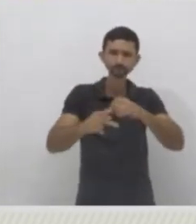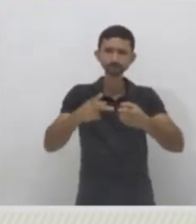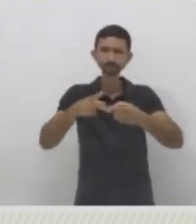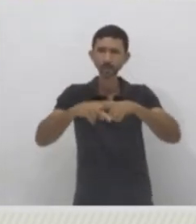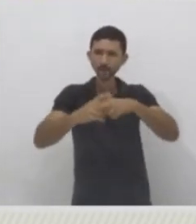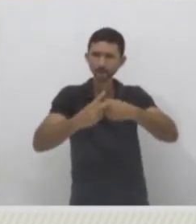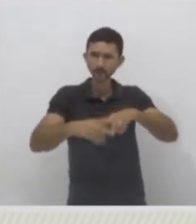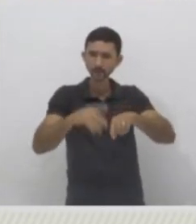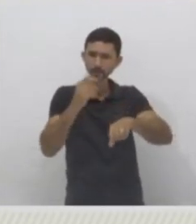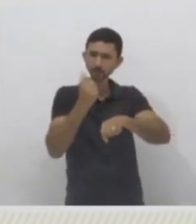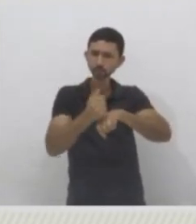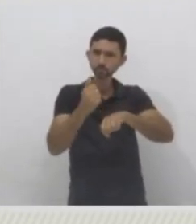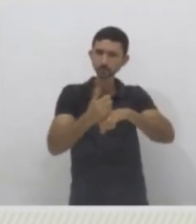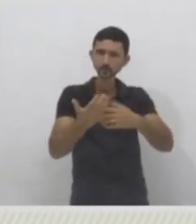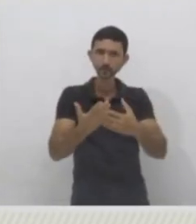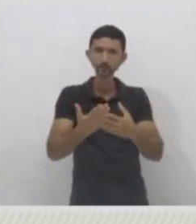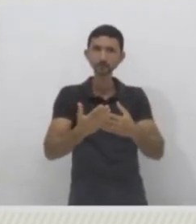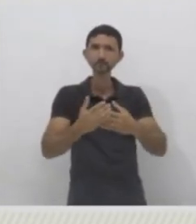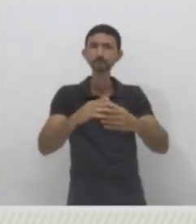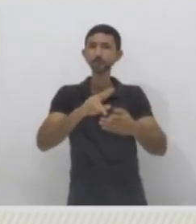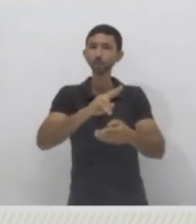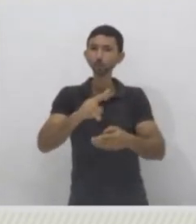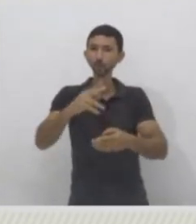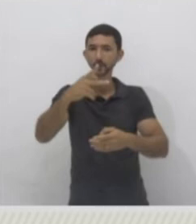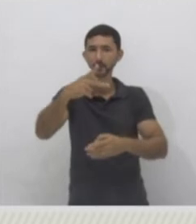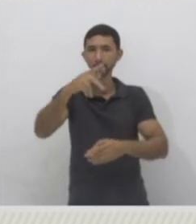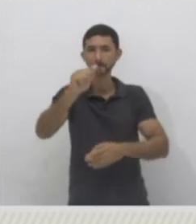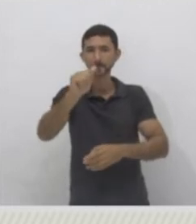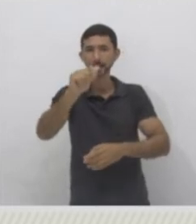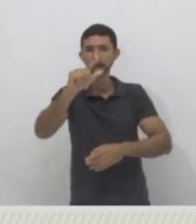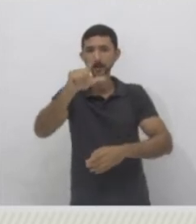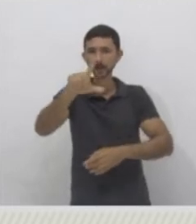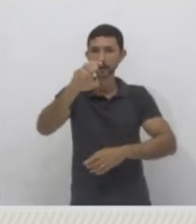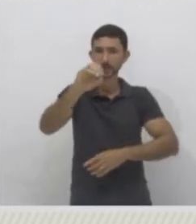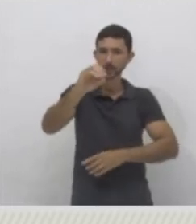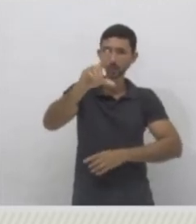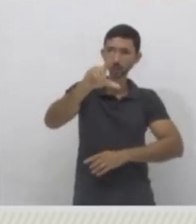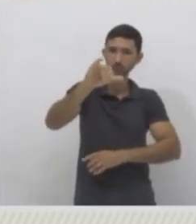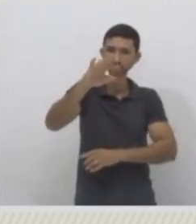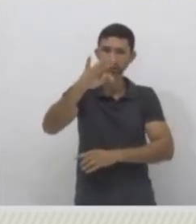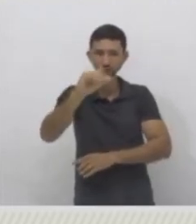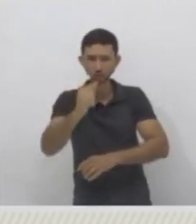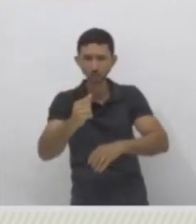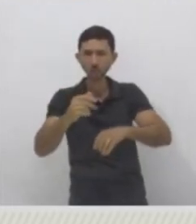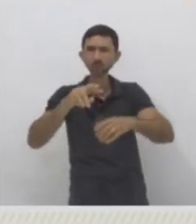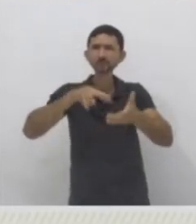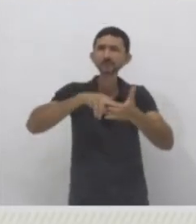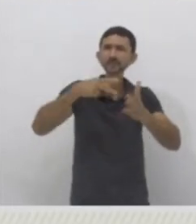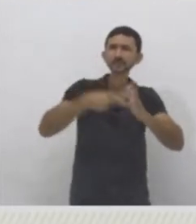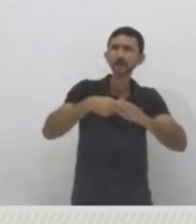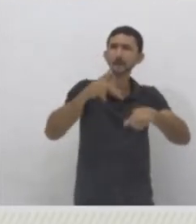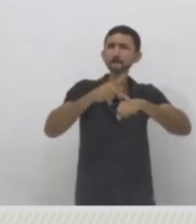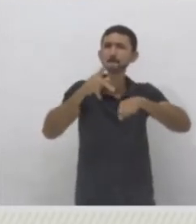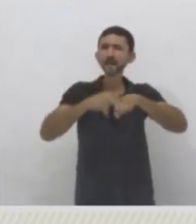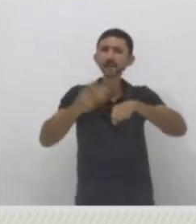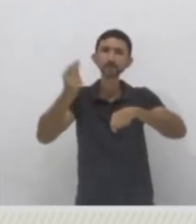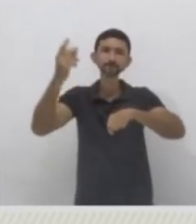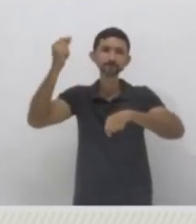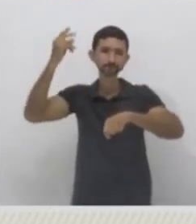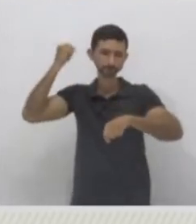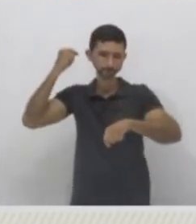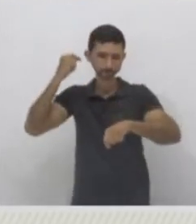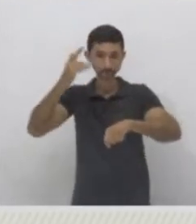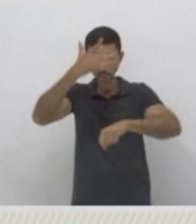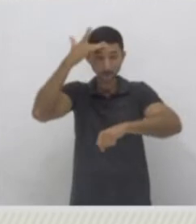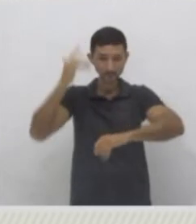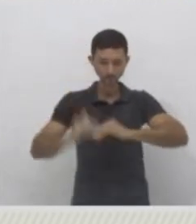construídas. Daí o nome Paleolítico, que significa pedra antiga. Estes primeiros homens foram evoluindo e